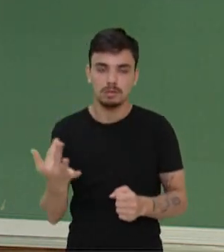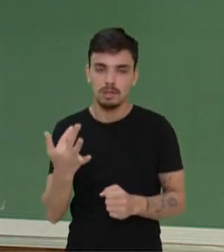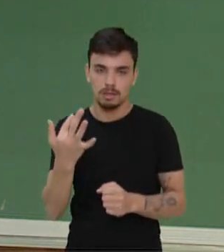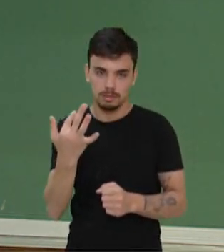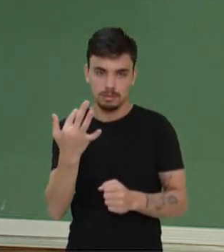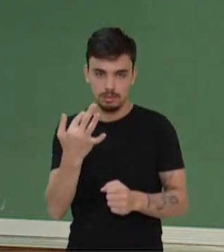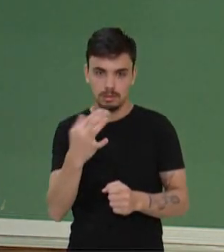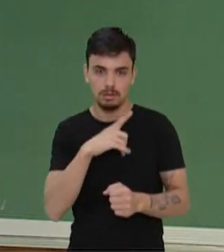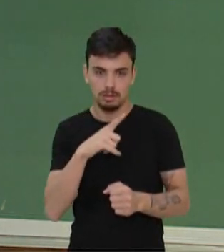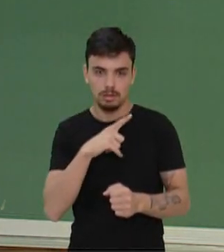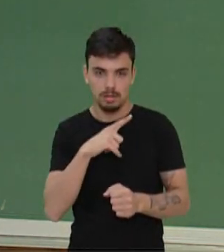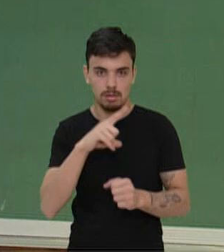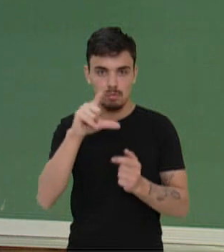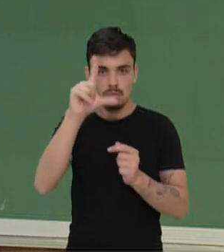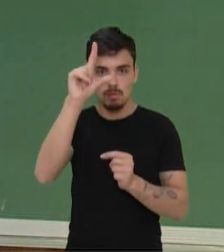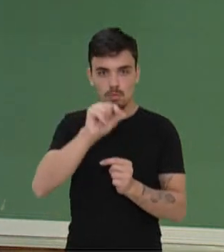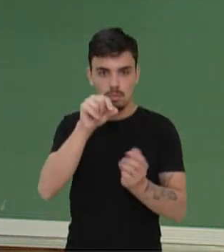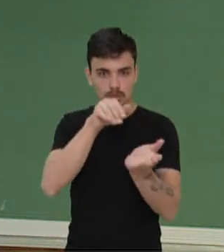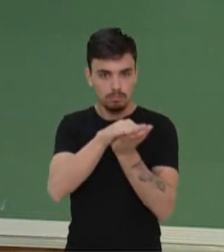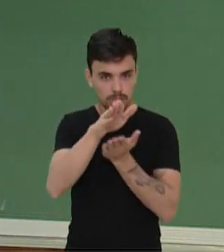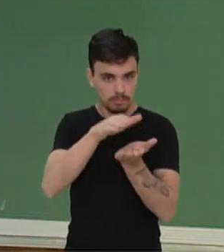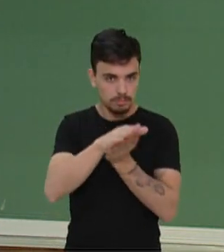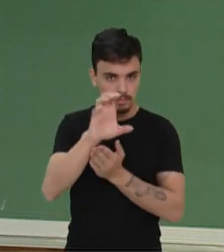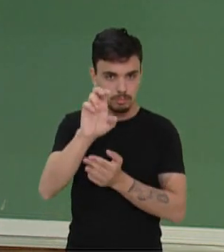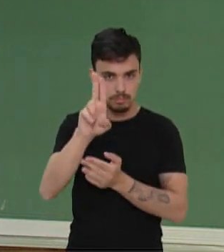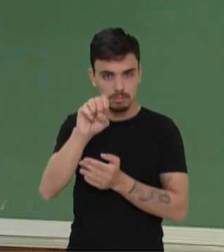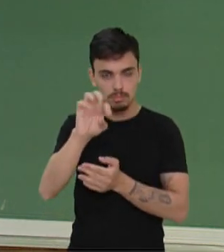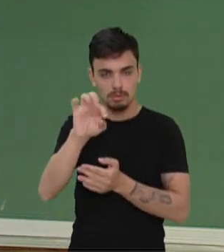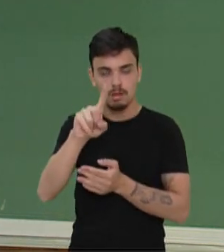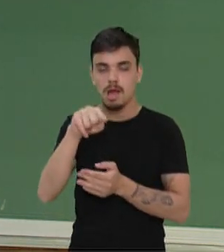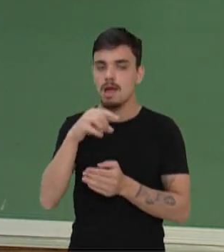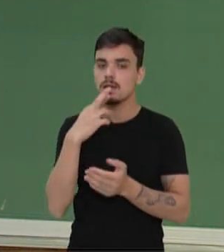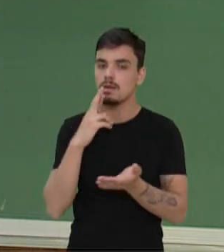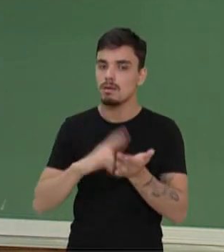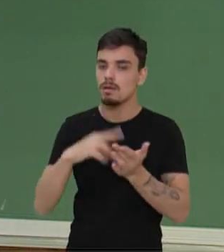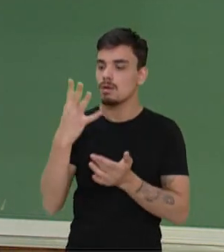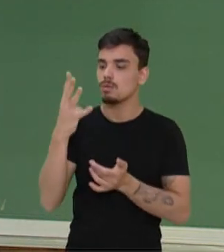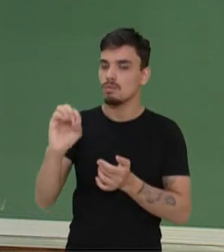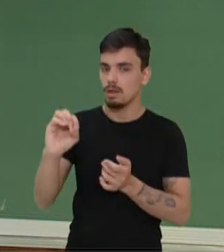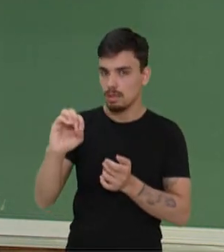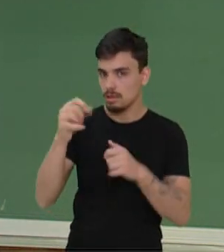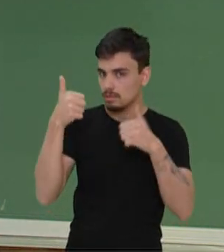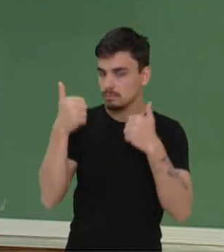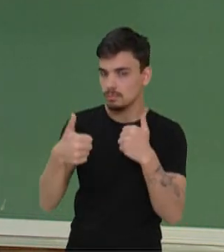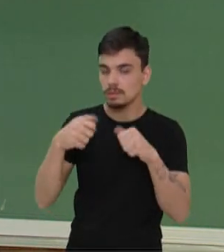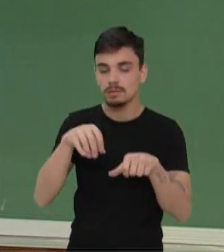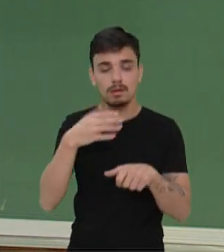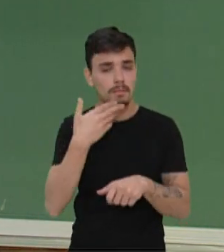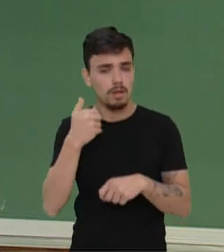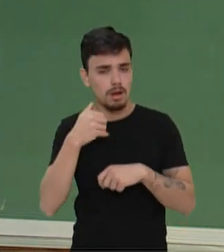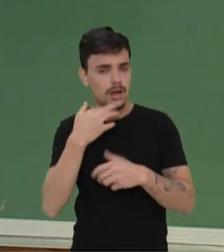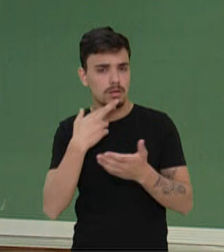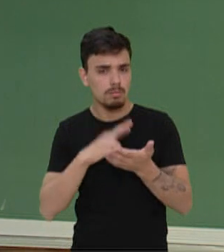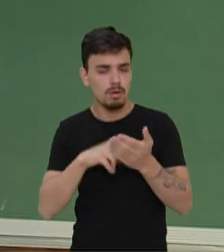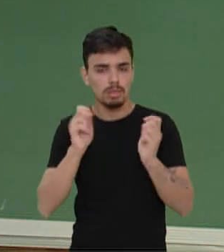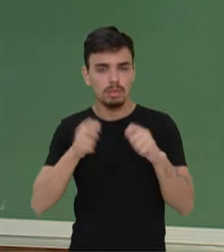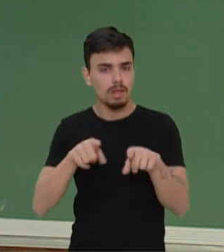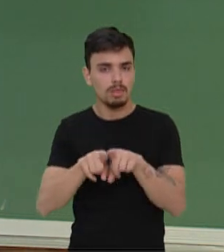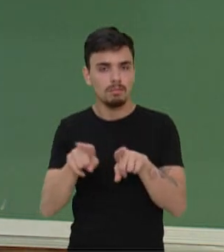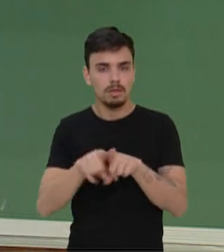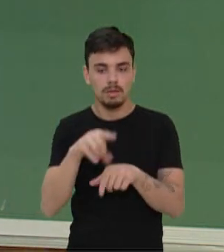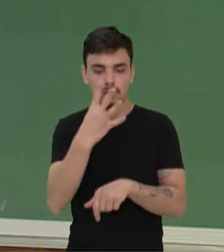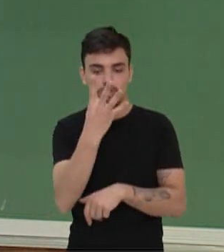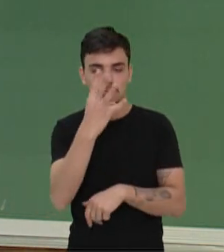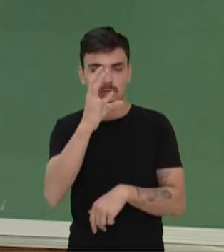tenha custo mínimo. Então, a resposta é 40 unidades. E se você quiser ainda dar uma melhorada nessa resposta, né, são 40